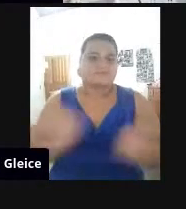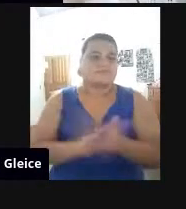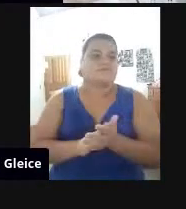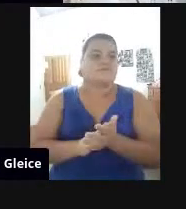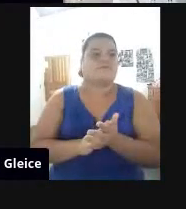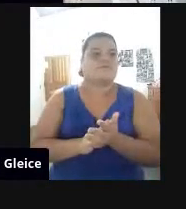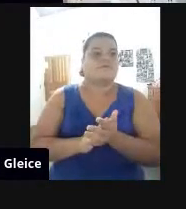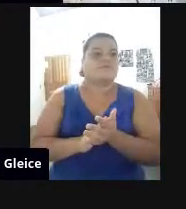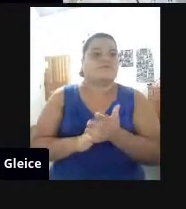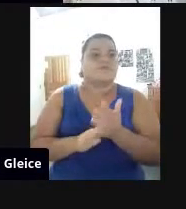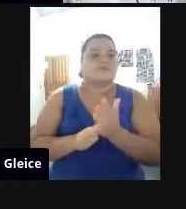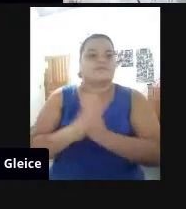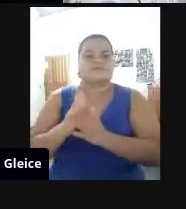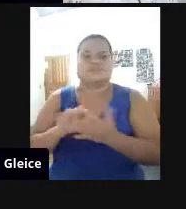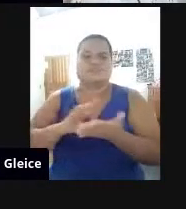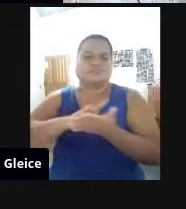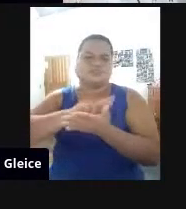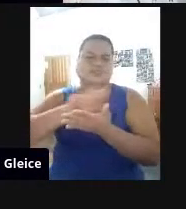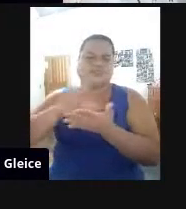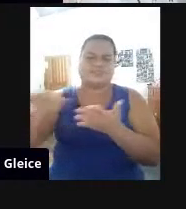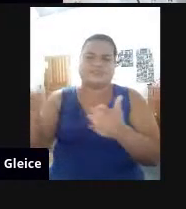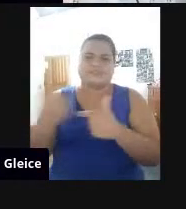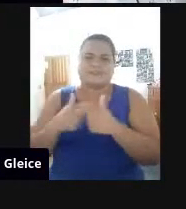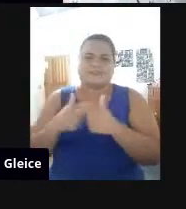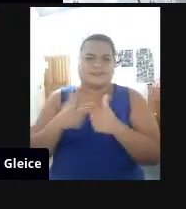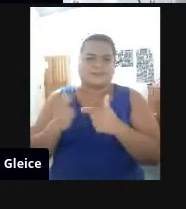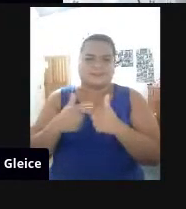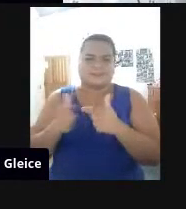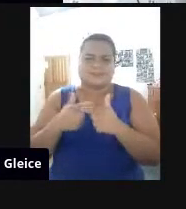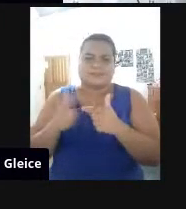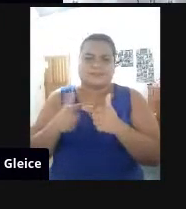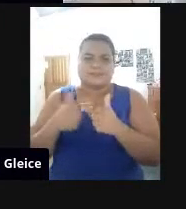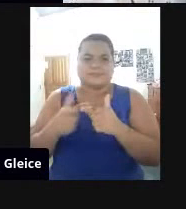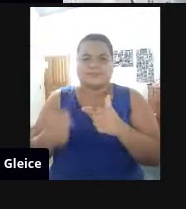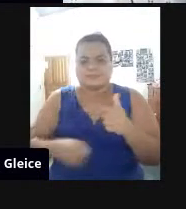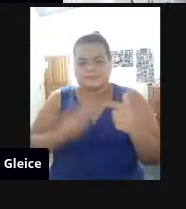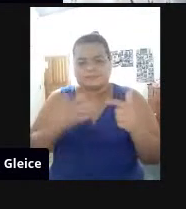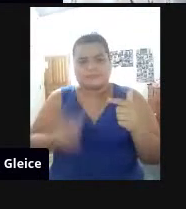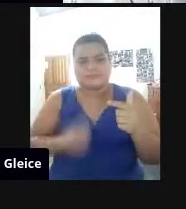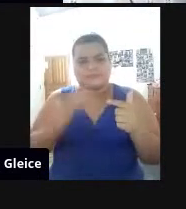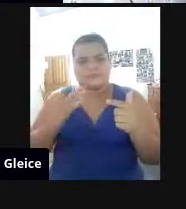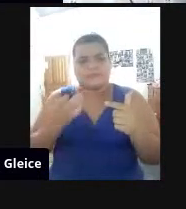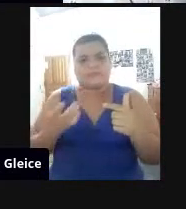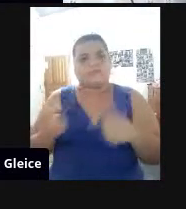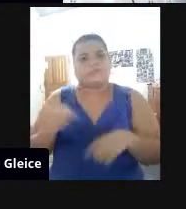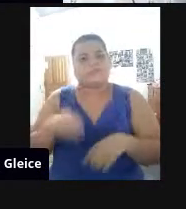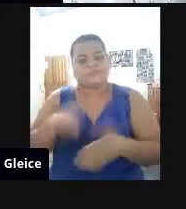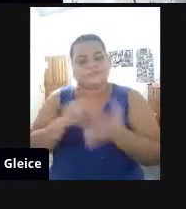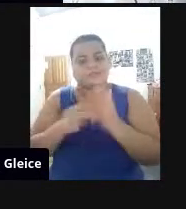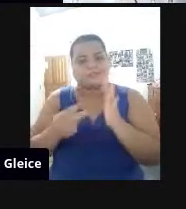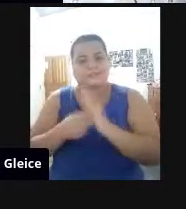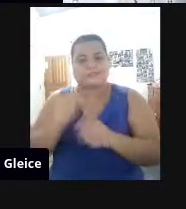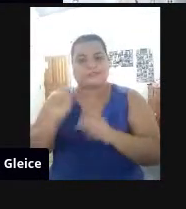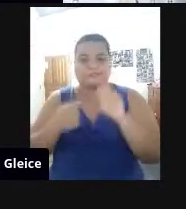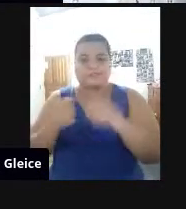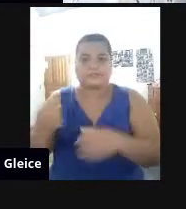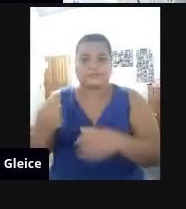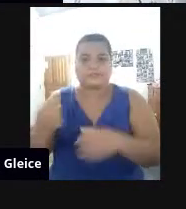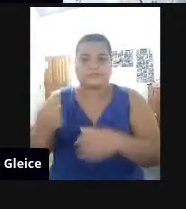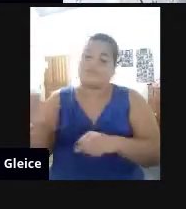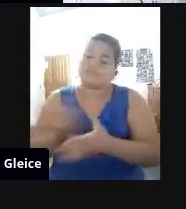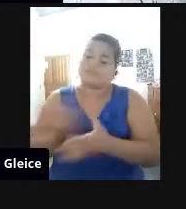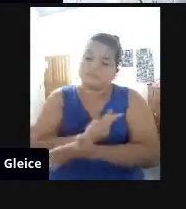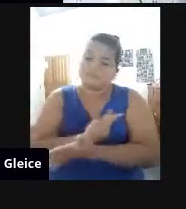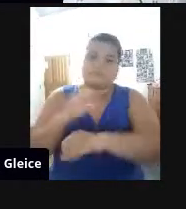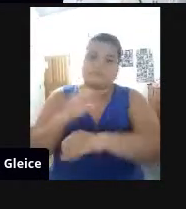alguns sinais, né, sintomas que esses indivíduos podem apresentar e que podem ser sinal de alguma alergia alimentar. No caso das alergias, a